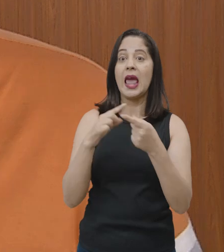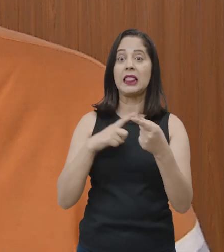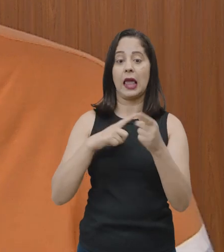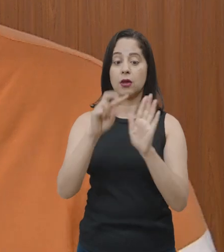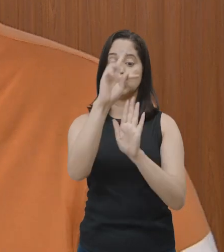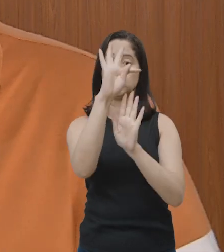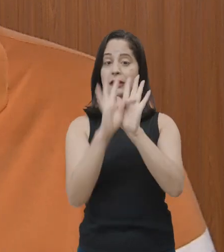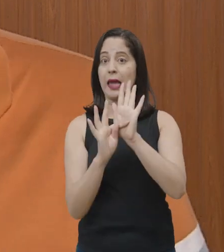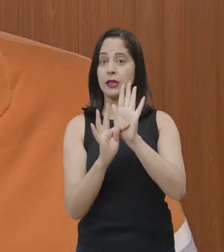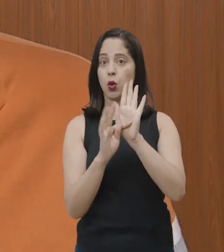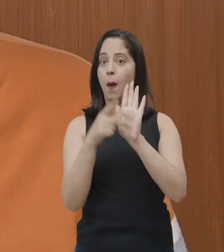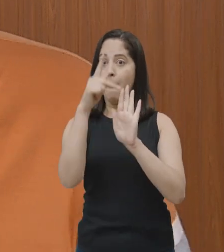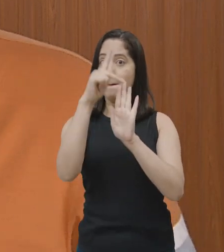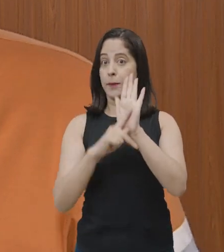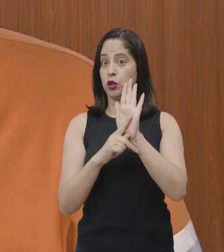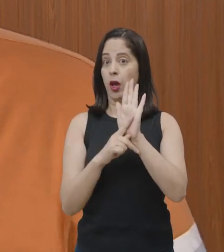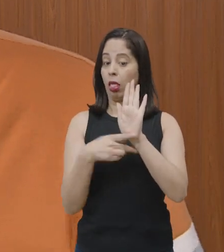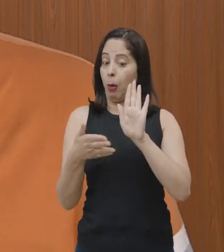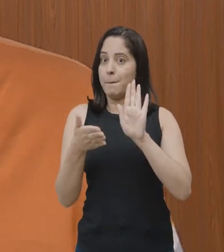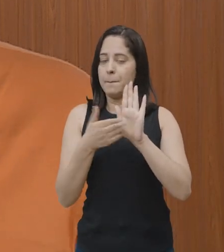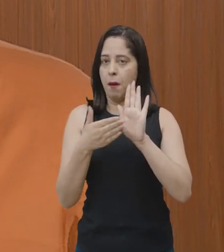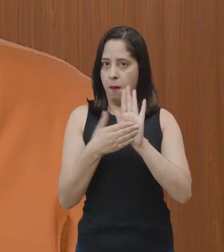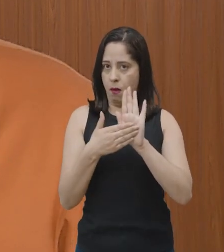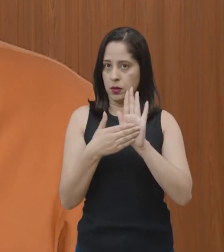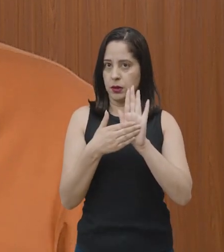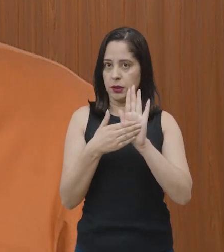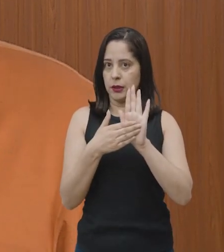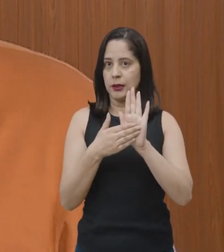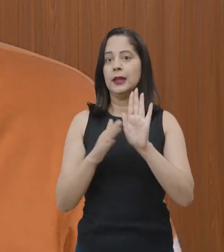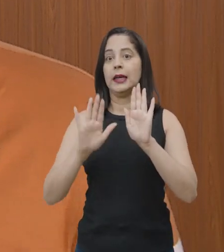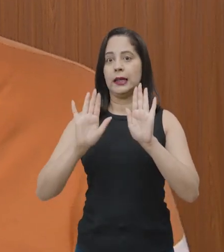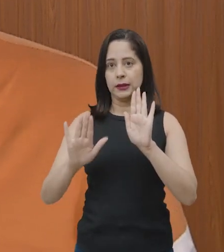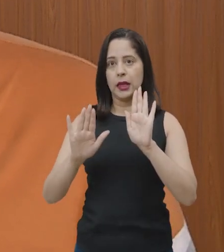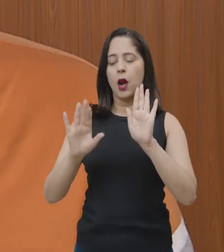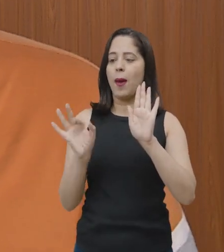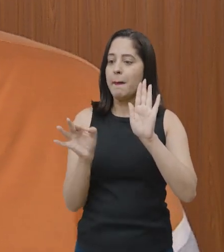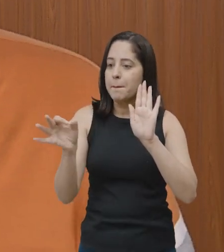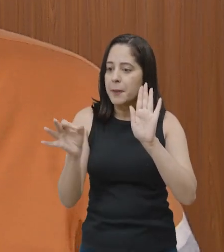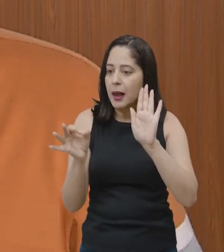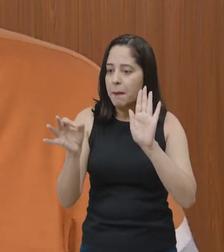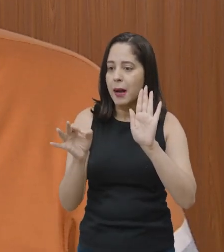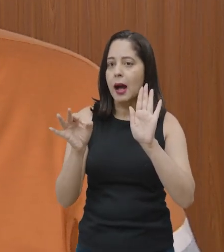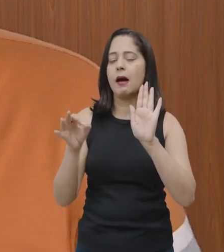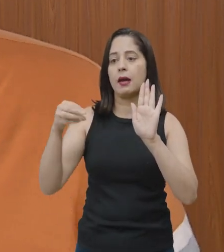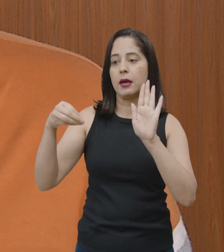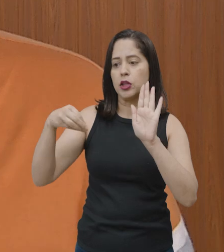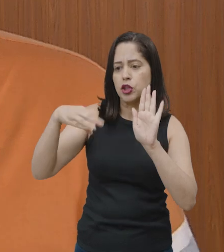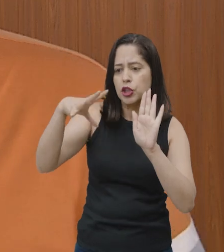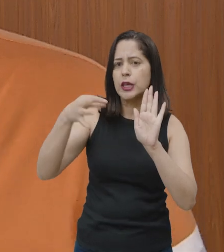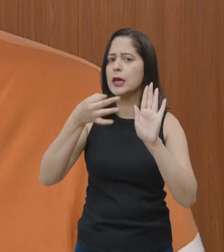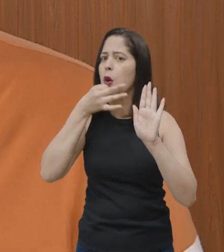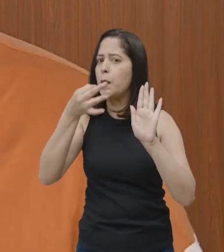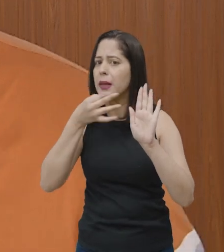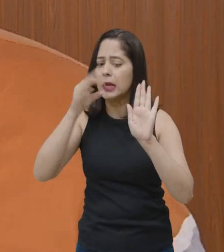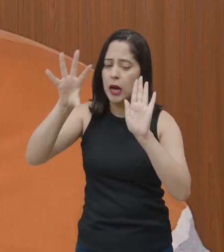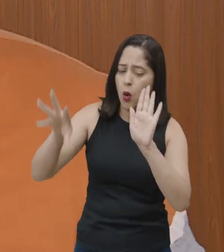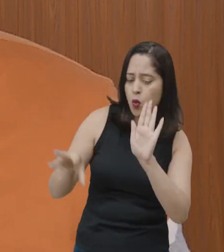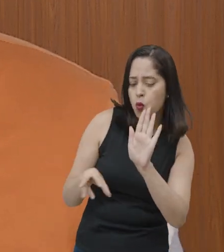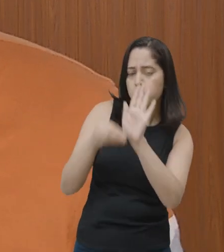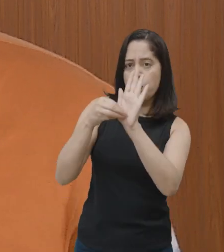de um projeto, de uma propositura. Então, é uma propositura acessória que tem por propósito, que tem por